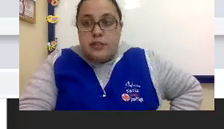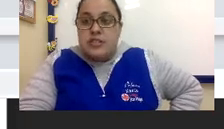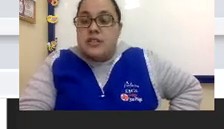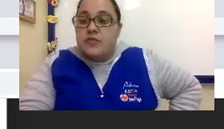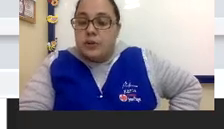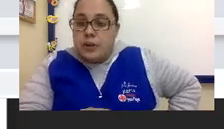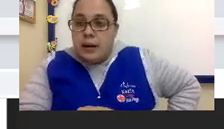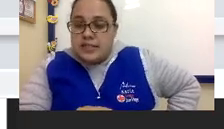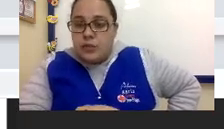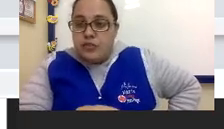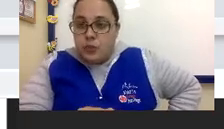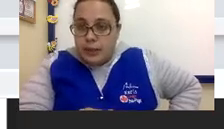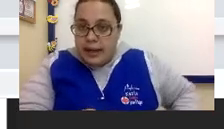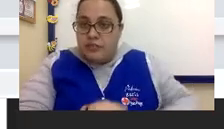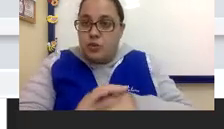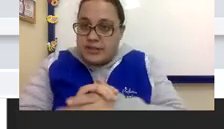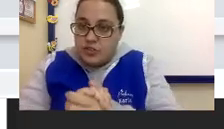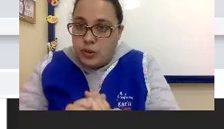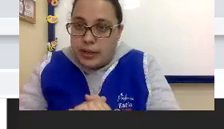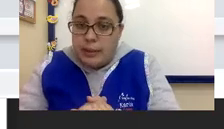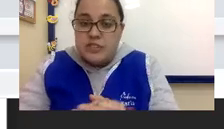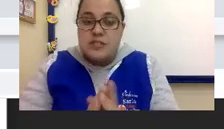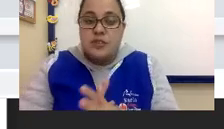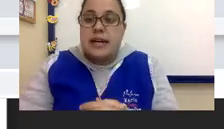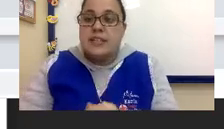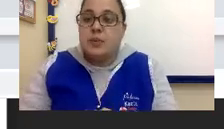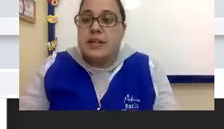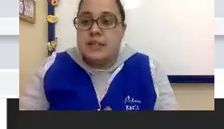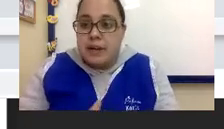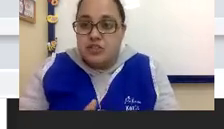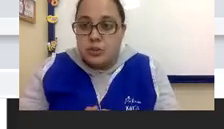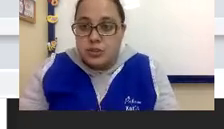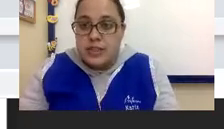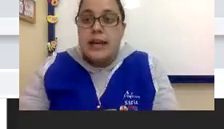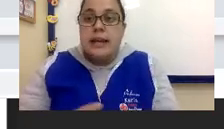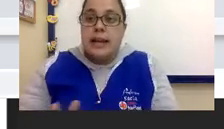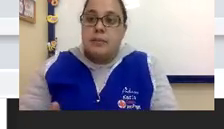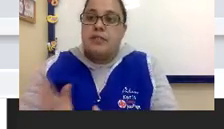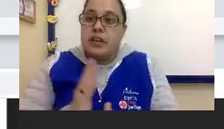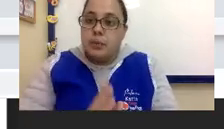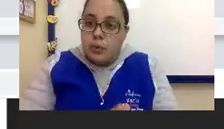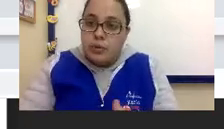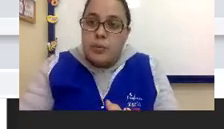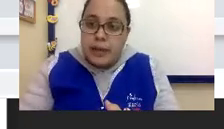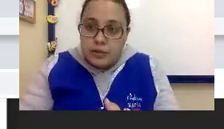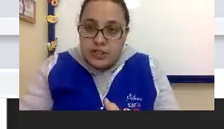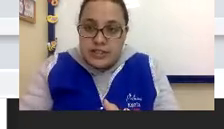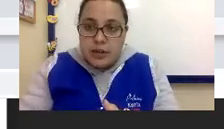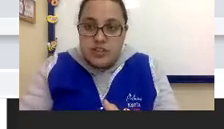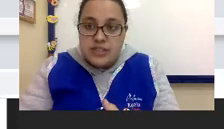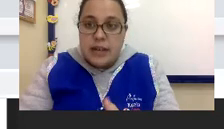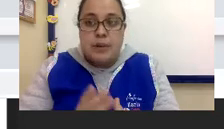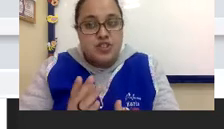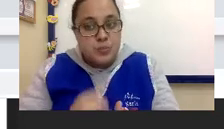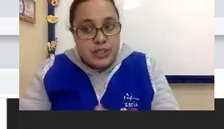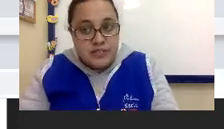12. Vocês vão, assim que o vídeo acabar, essa videoaula acabar, vocês vão tentar responder essa página 12 e ela também fica para um outro momento na nossa aula